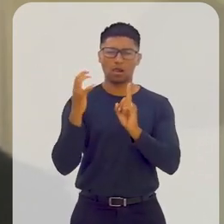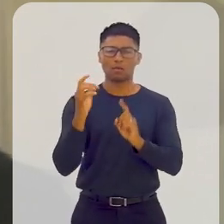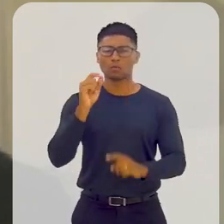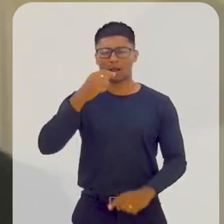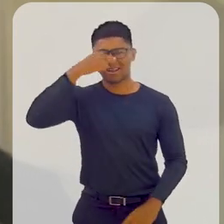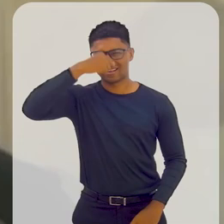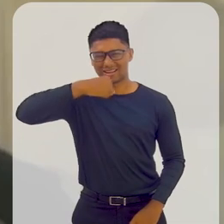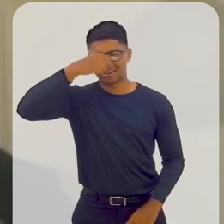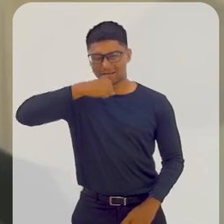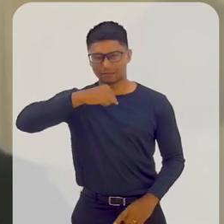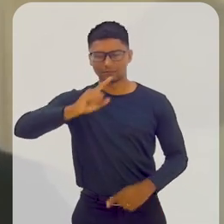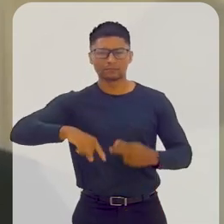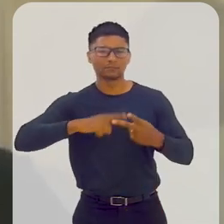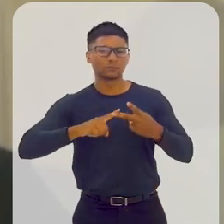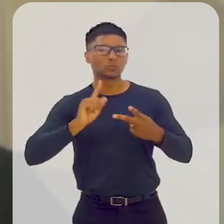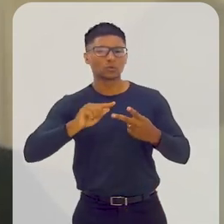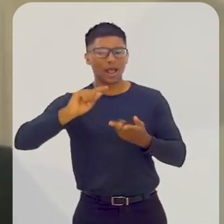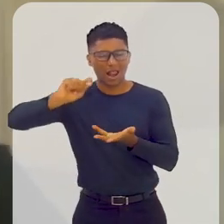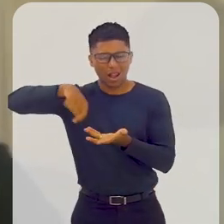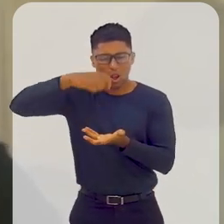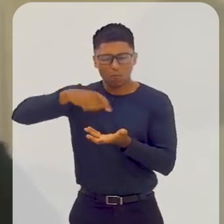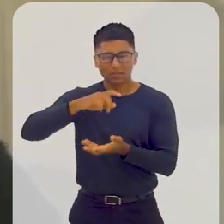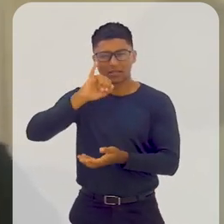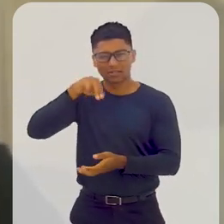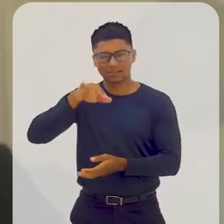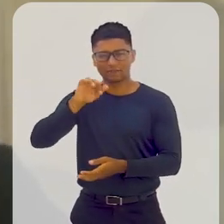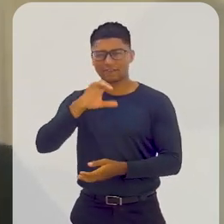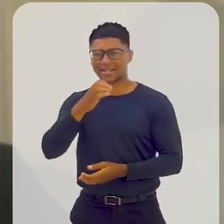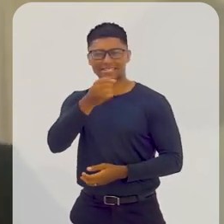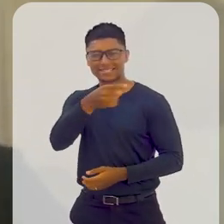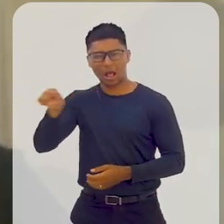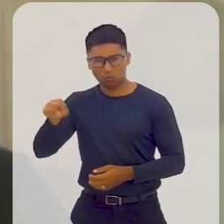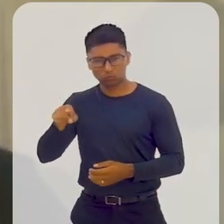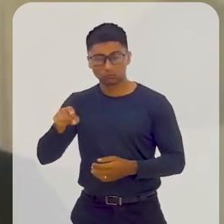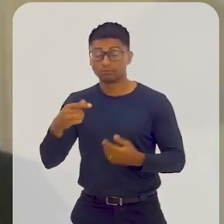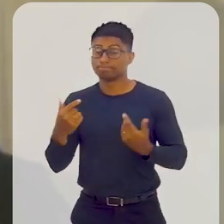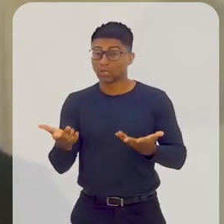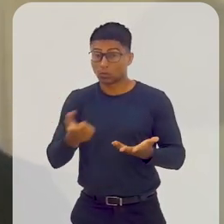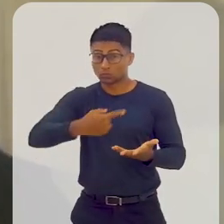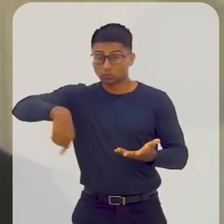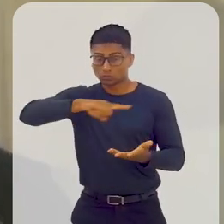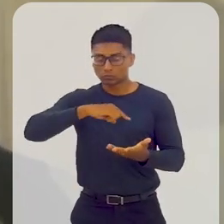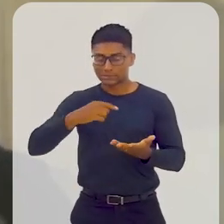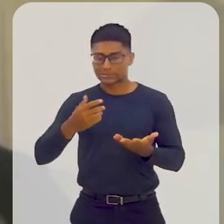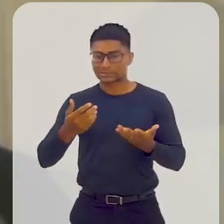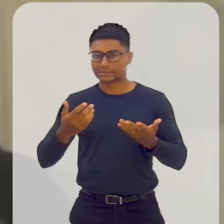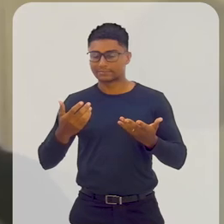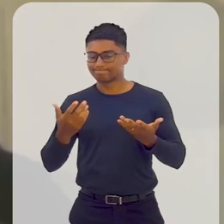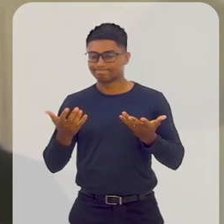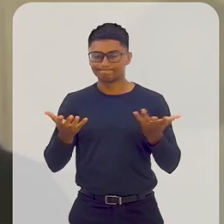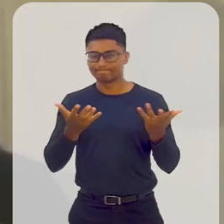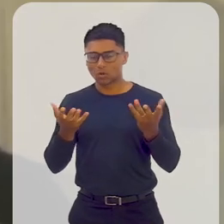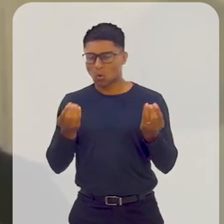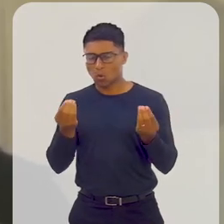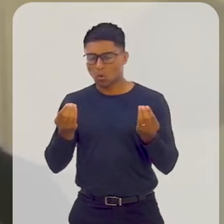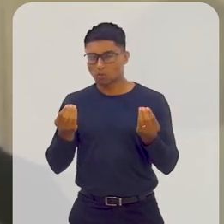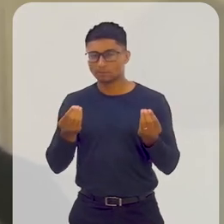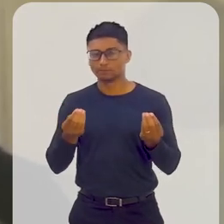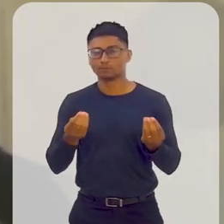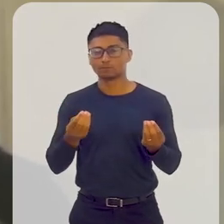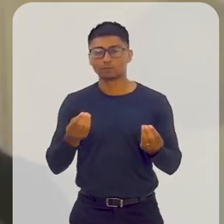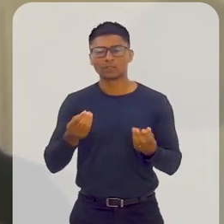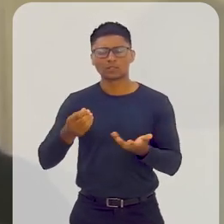gripe. E a segunda é a toxoinfecção alimentar. E o que que a gente procura fazer? A toxoinfecção